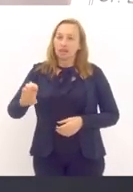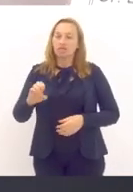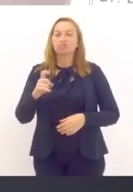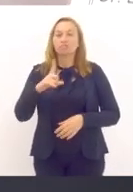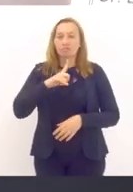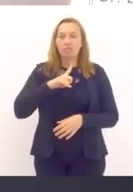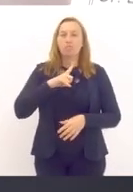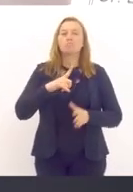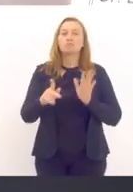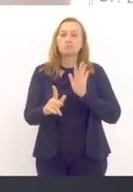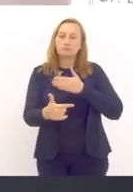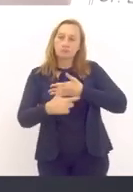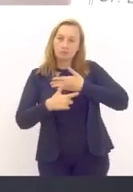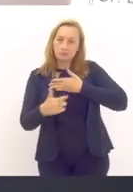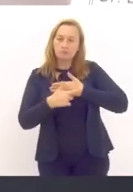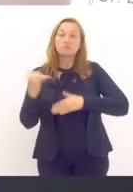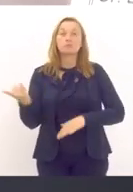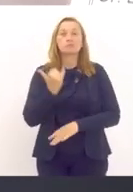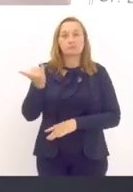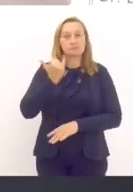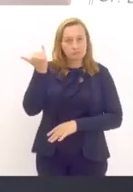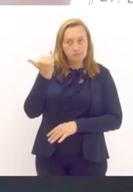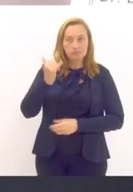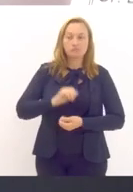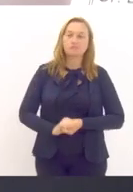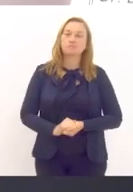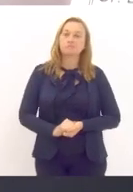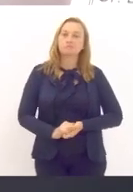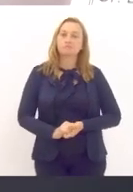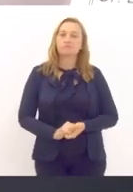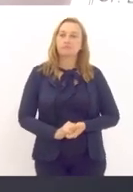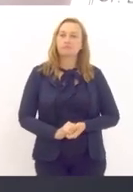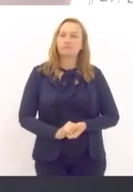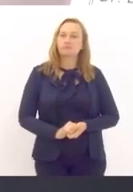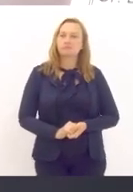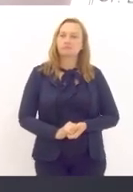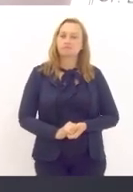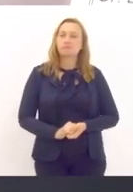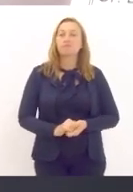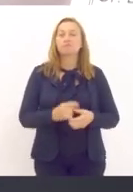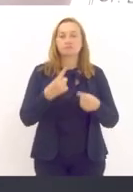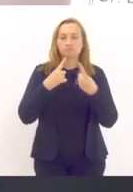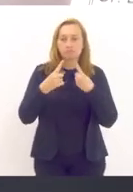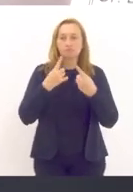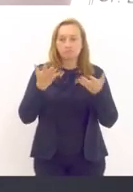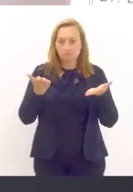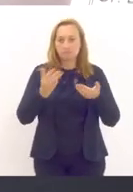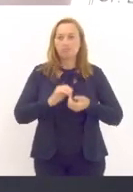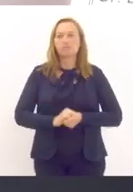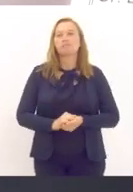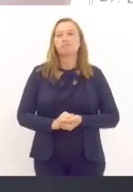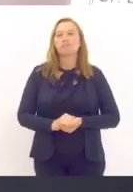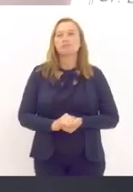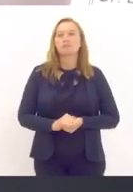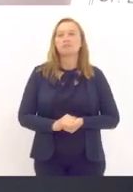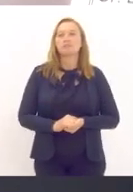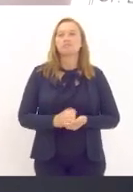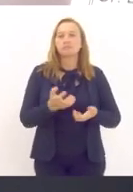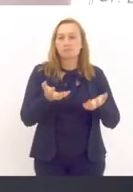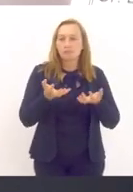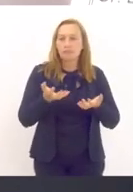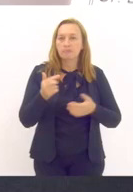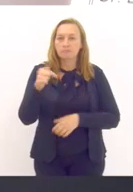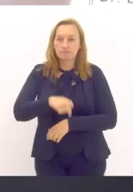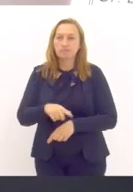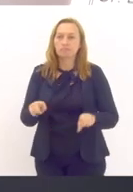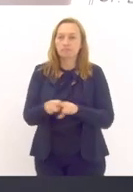subsídio ao Poder Legislativo nesse tipo de discussão, né? Quero aqui